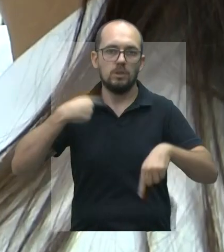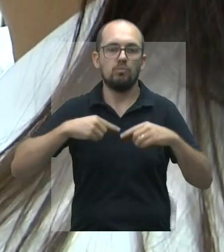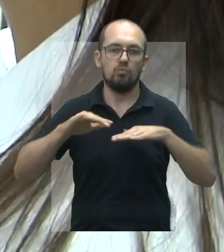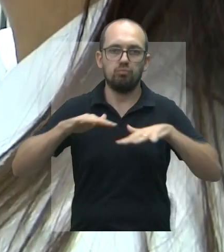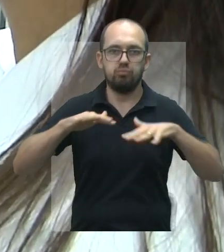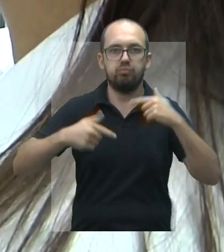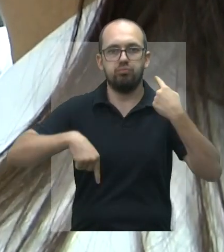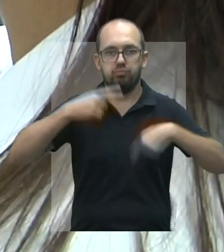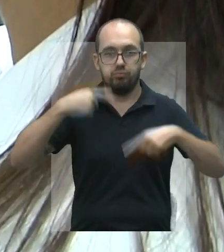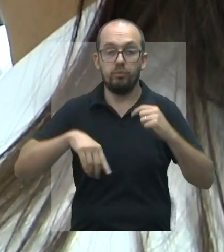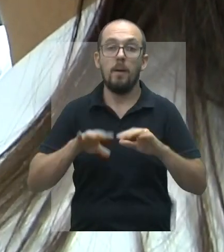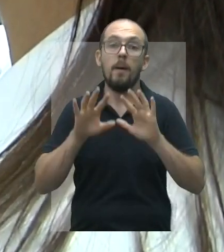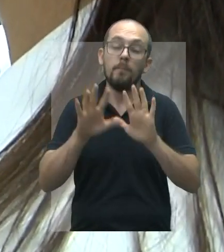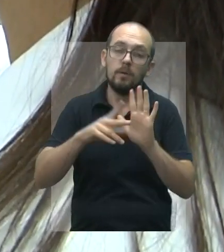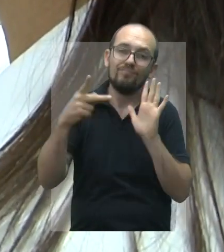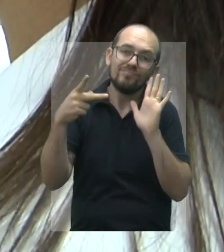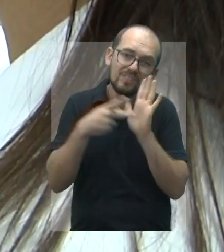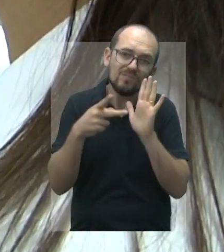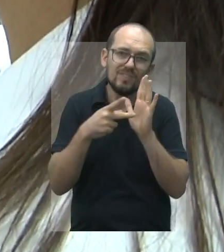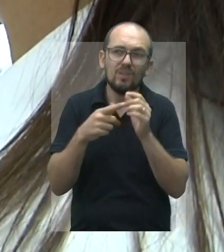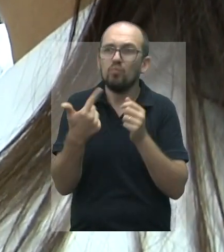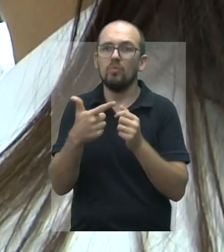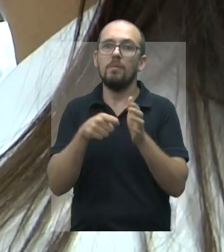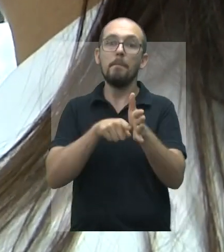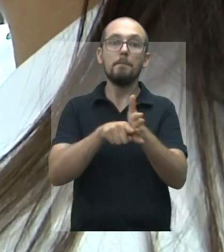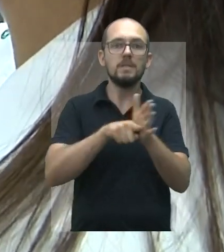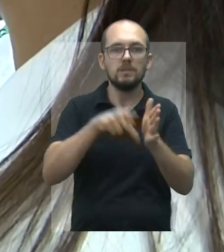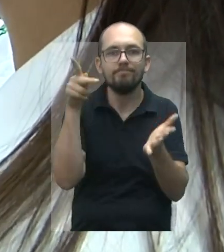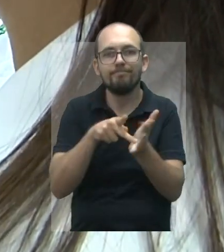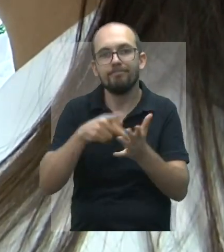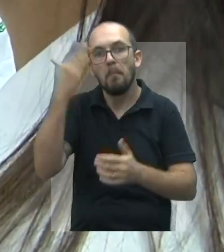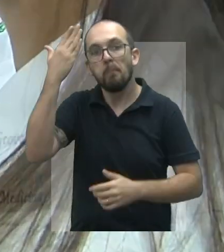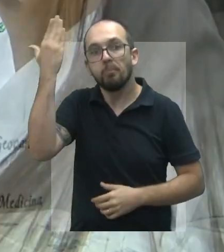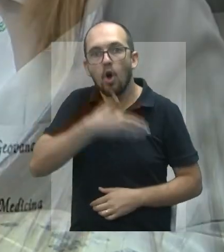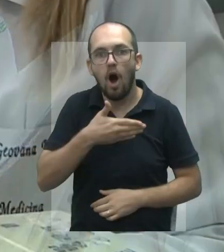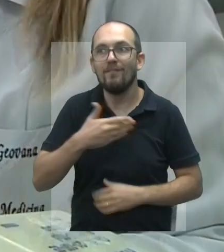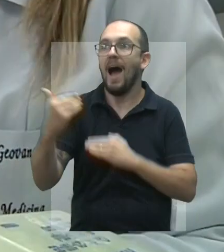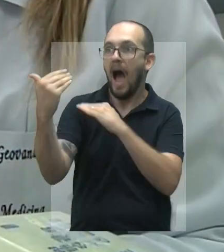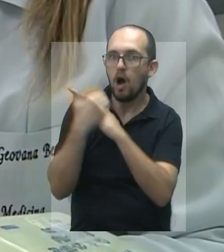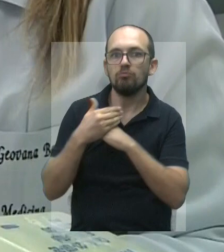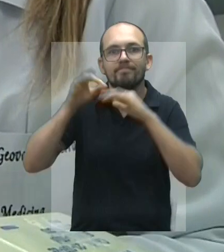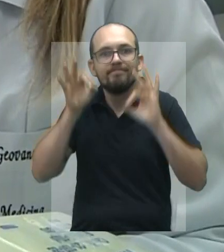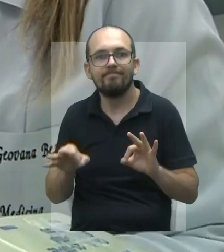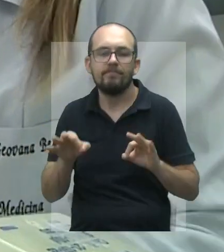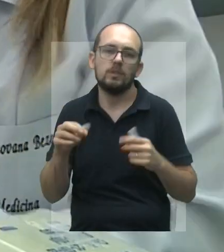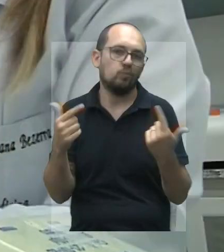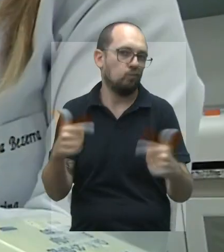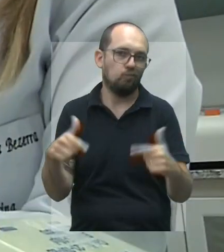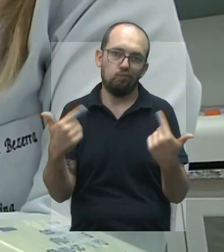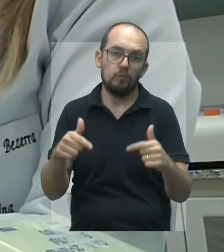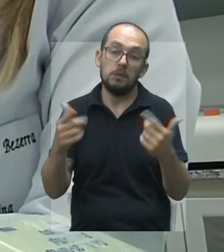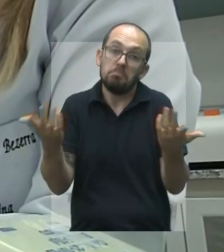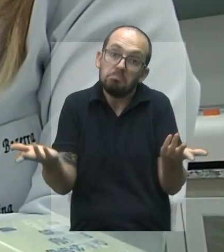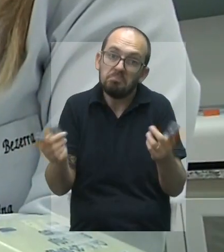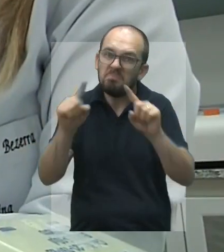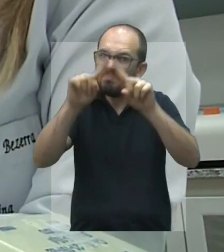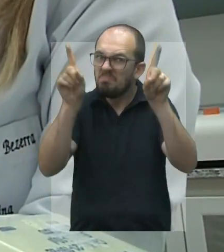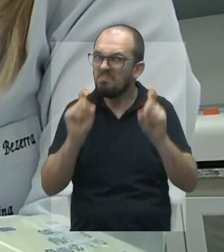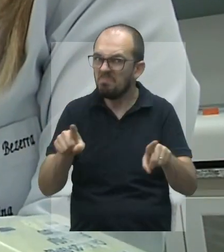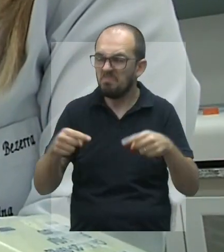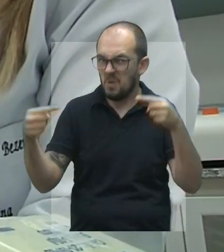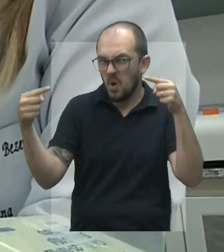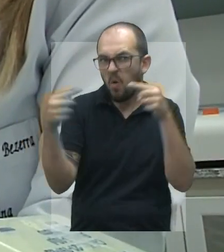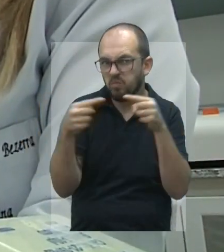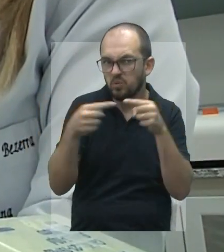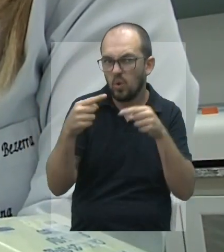na verdade, ainda existem poucas pesquisas científicas sobre esse tema. Ou seja, não se sabe ainda